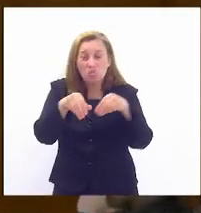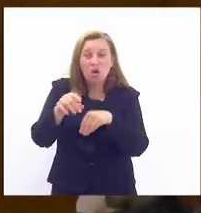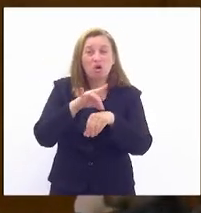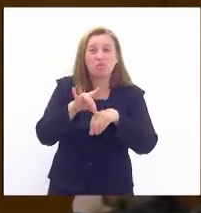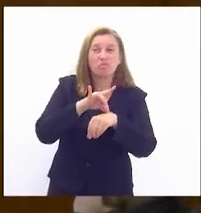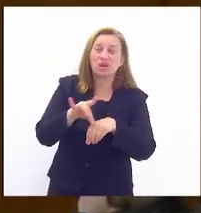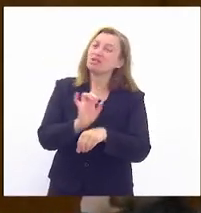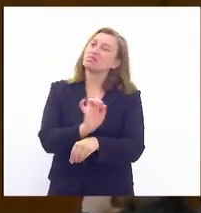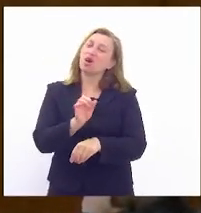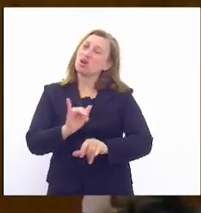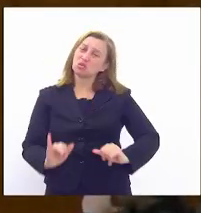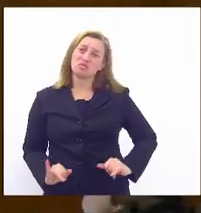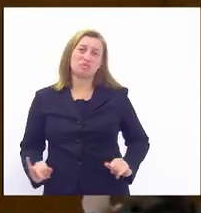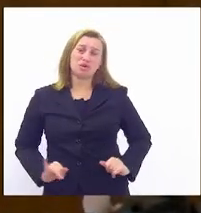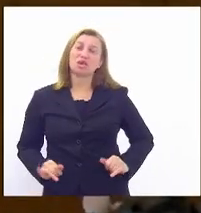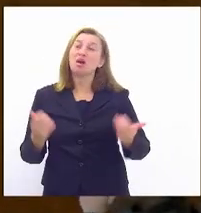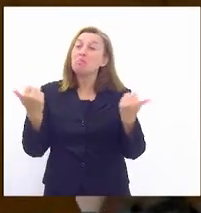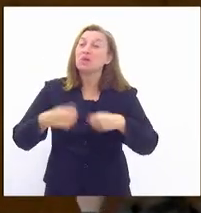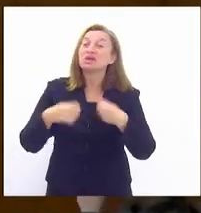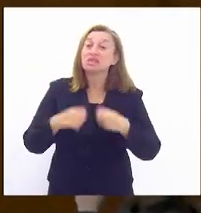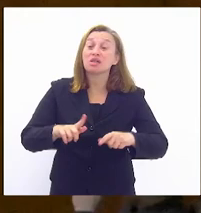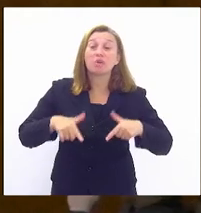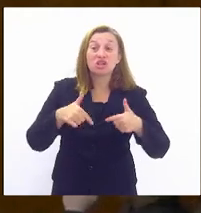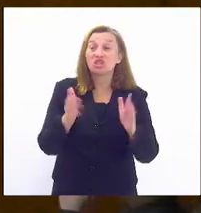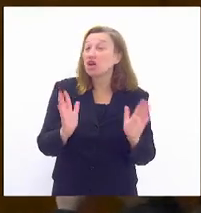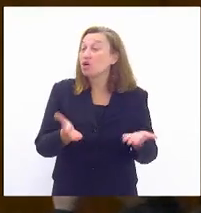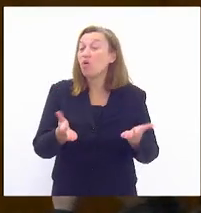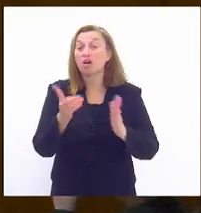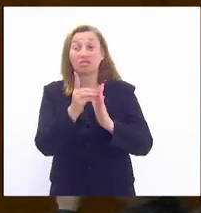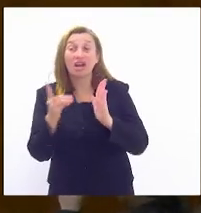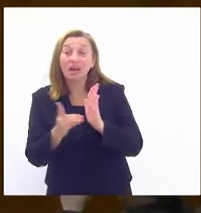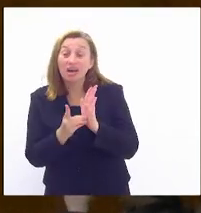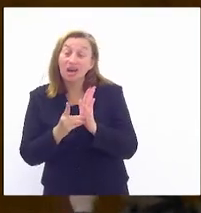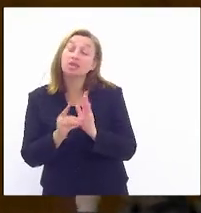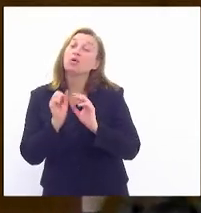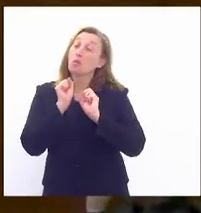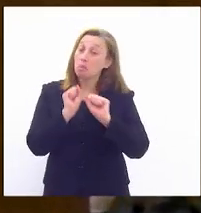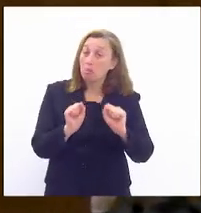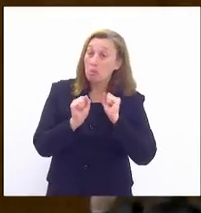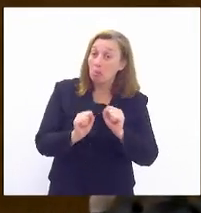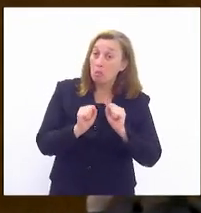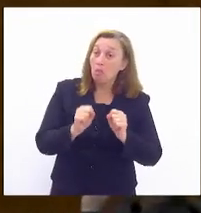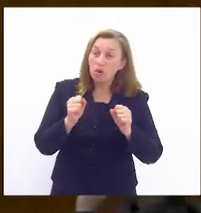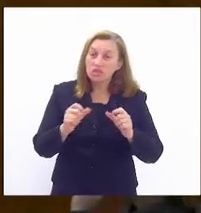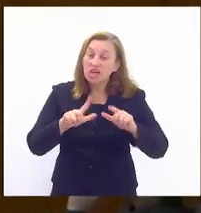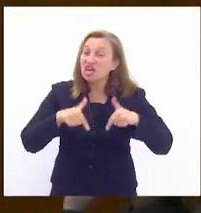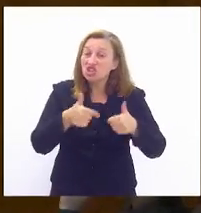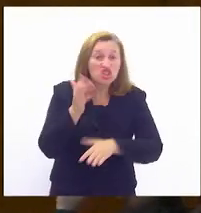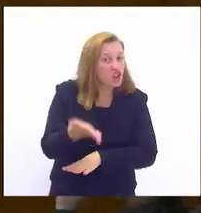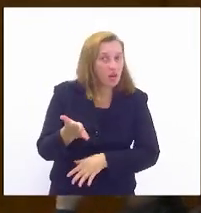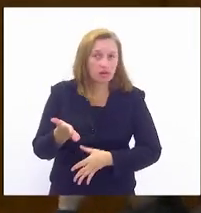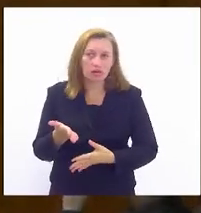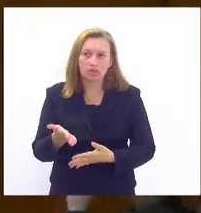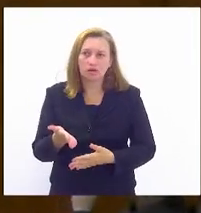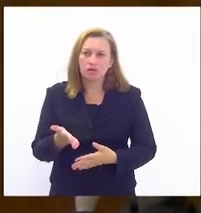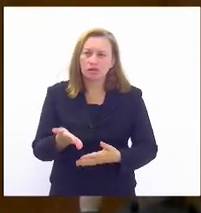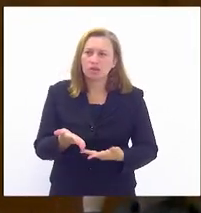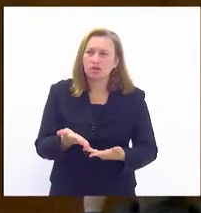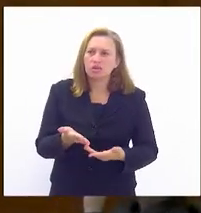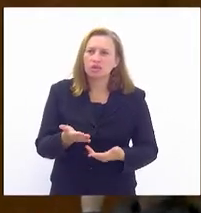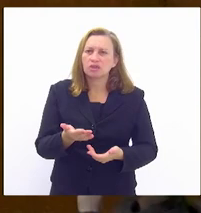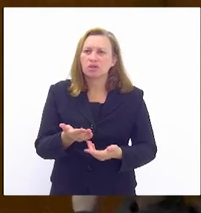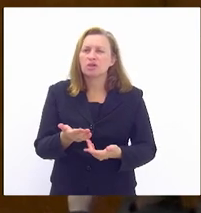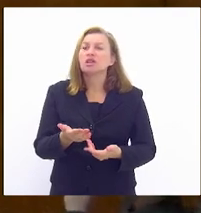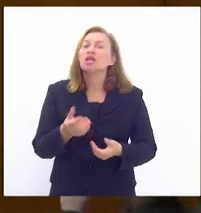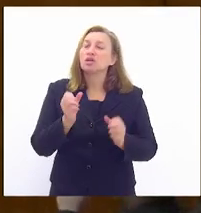é muito tempo. Nós precisamos que esse decreto ele possa entrar em vigor desde já. E espero que nós possamos sair daqui dessa